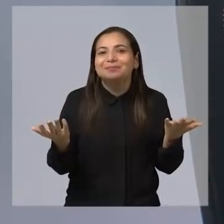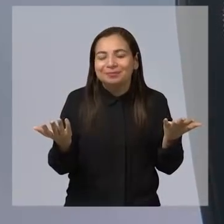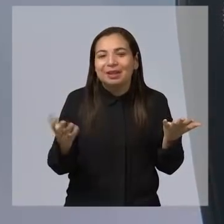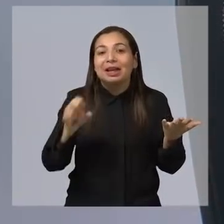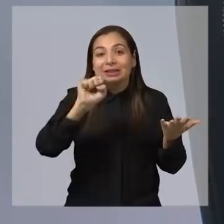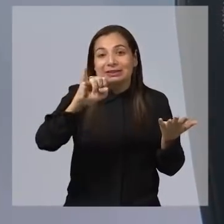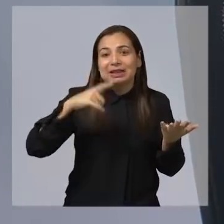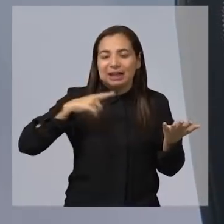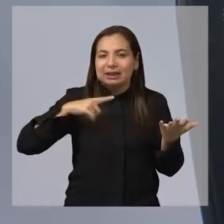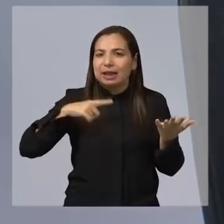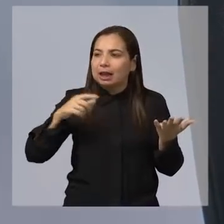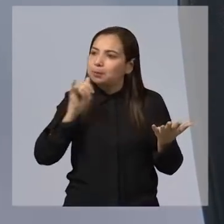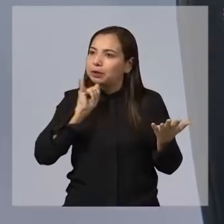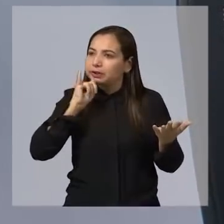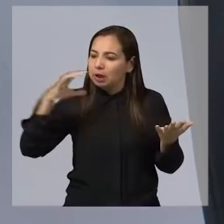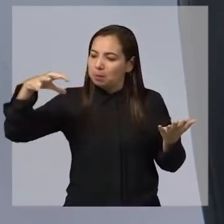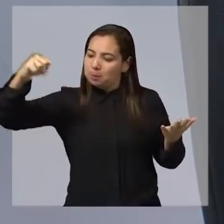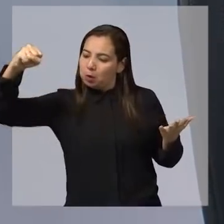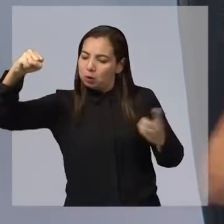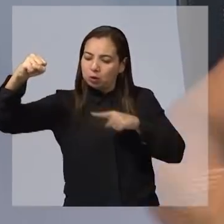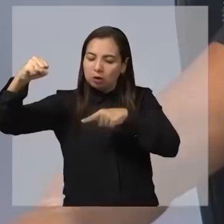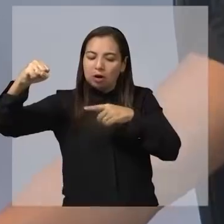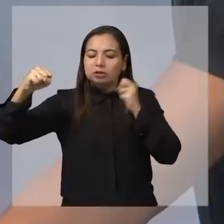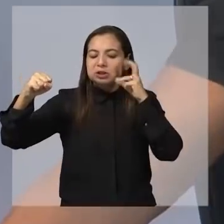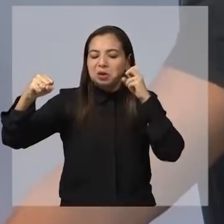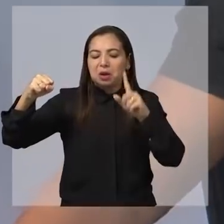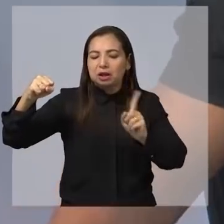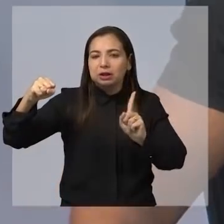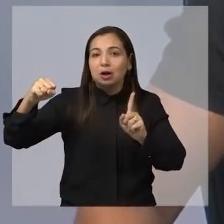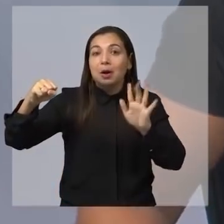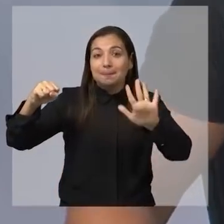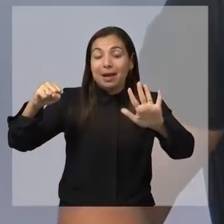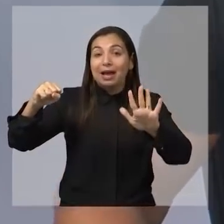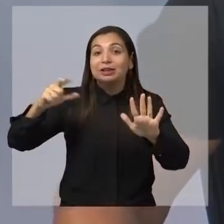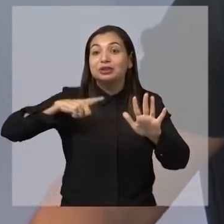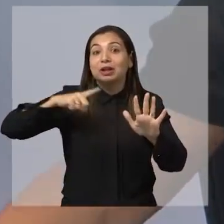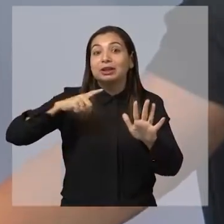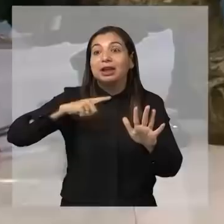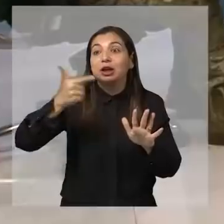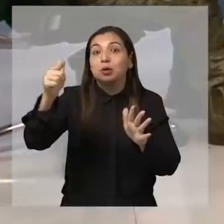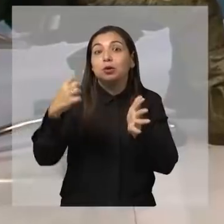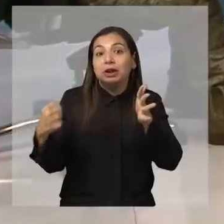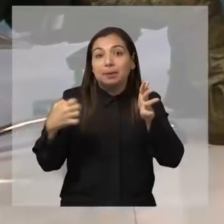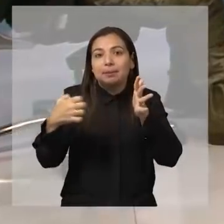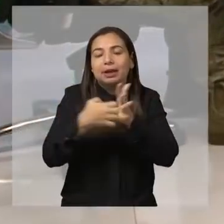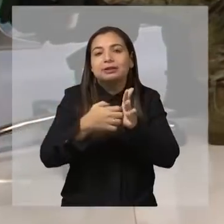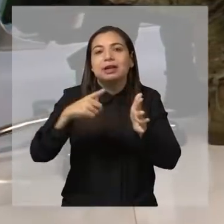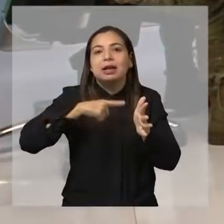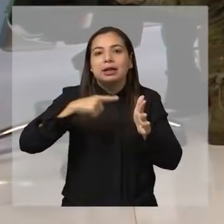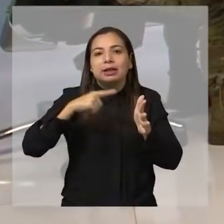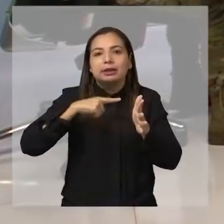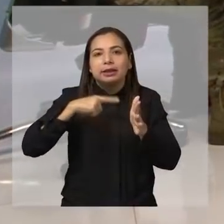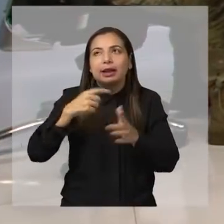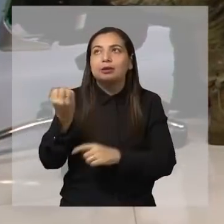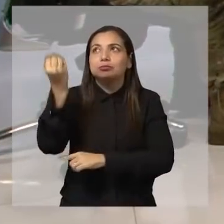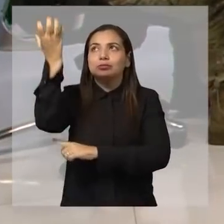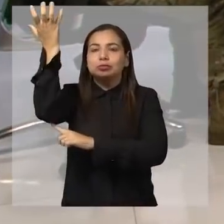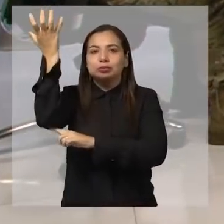aqui bloqueando esse bloqueador aqui, a empresa pega e aumenta o sinal para não prejudicar